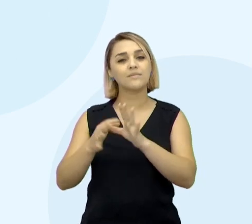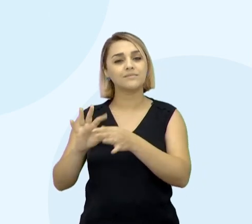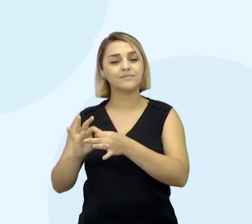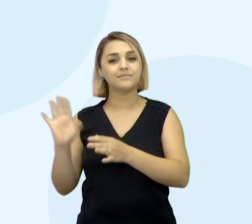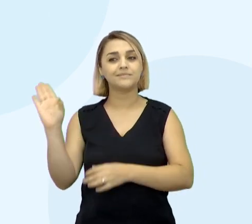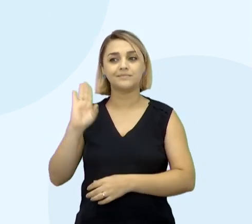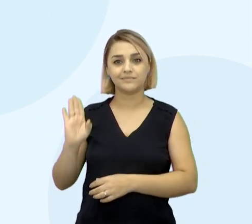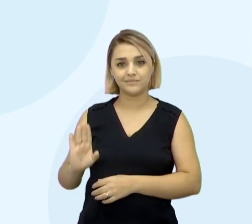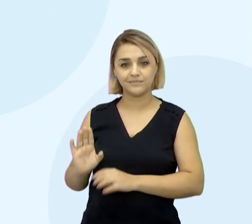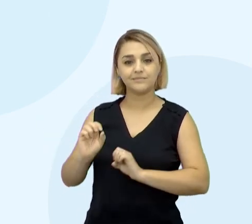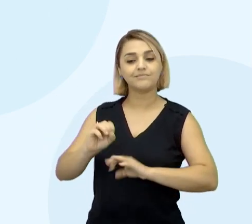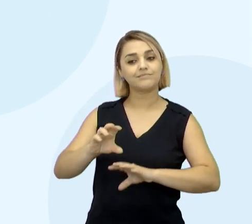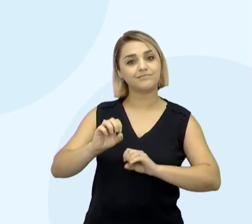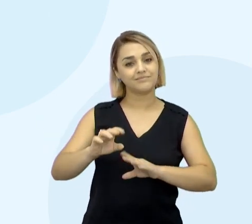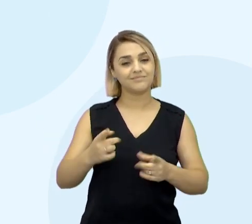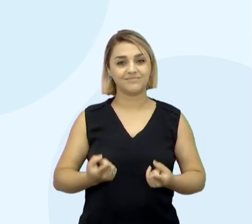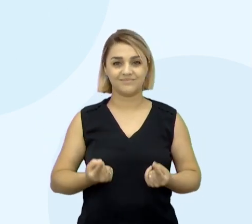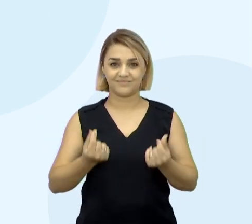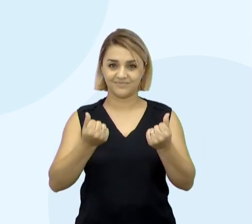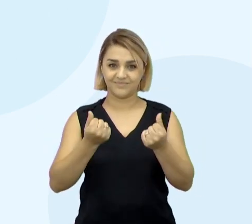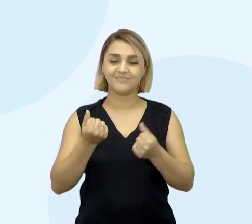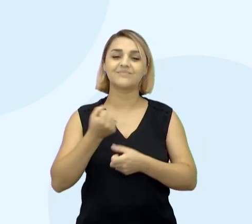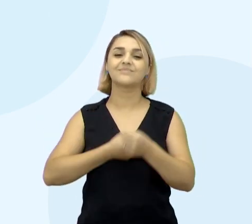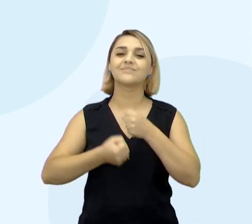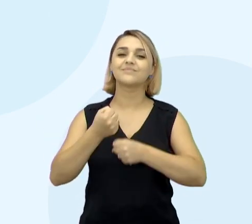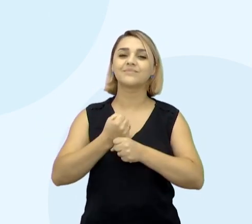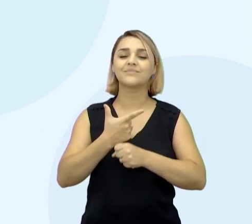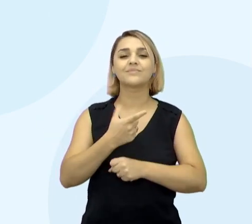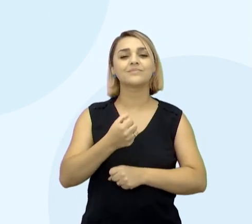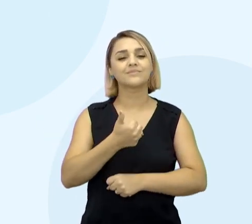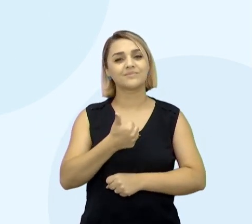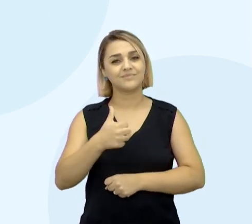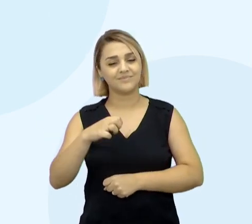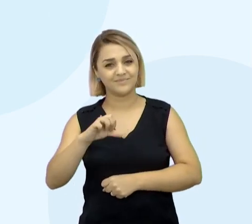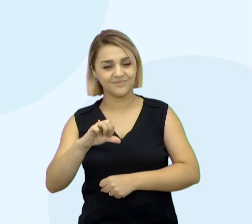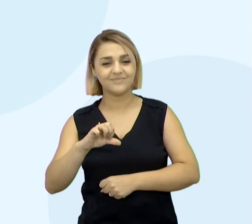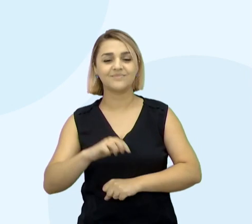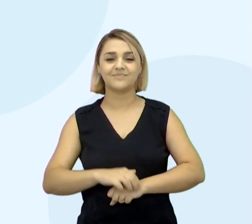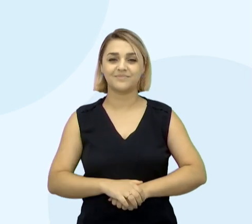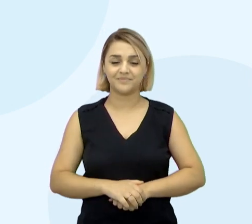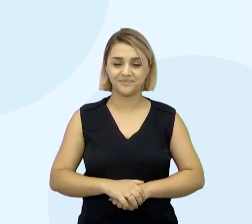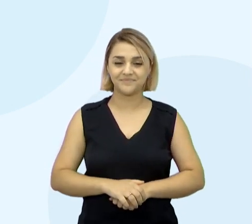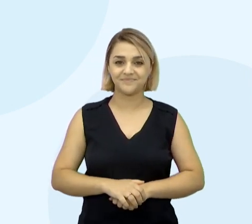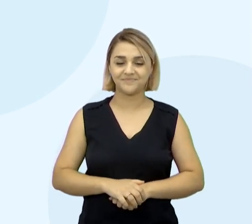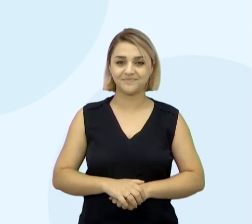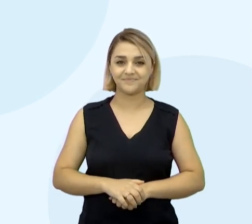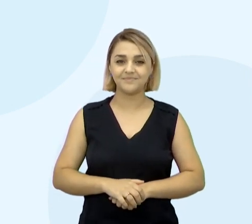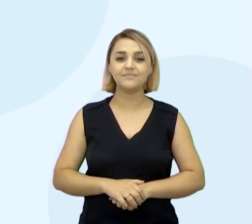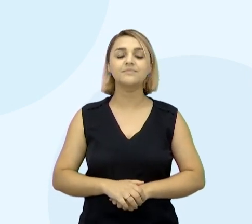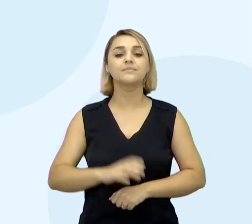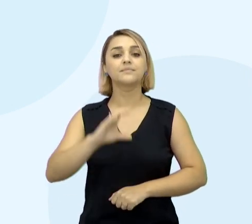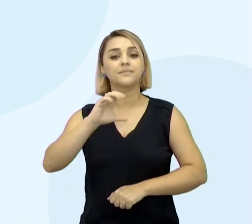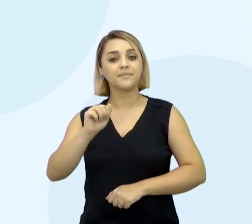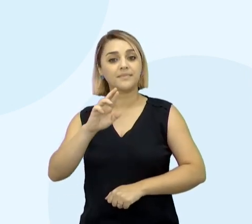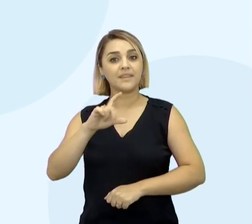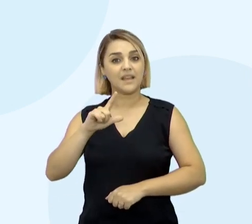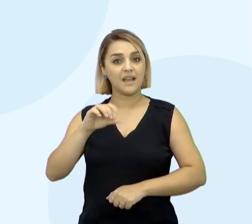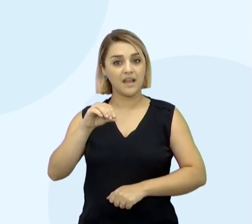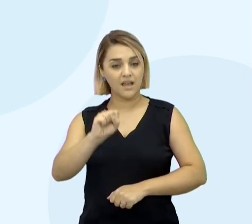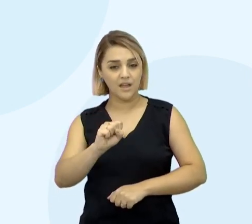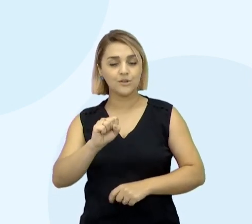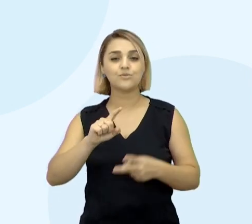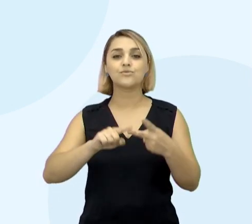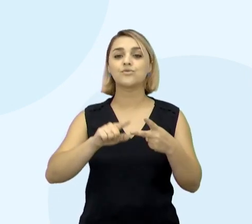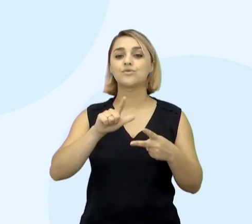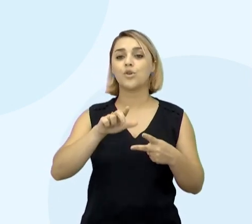Educação Financeira, que aconteceu aí em 2019. Então vamos lá, ó. Carlos e Juliana receberam